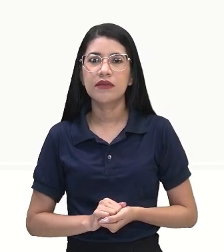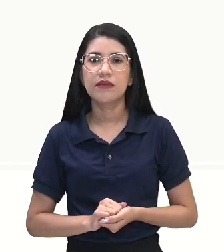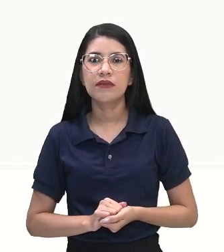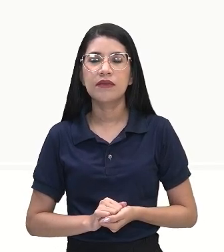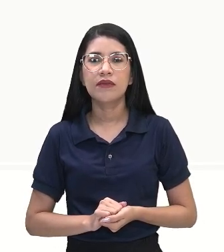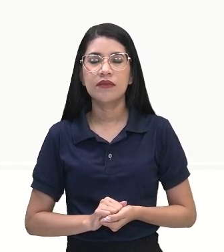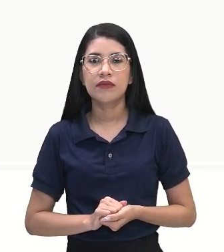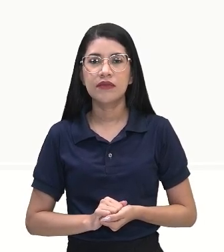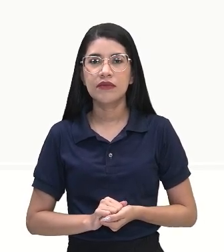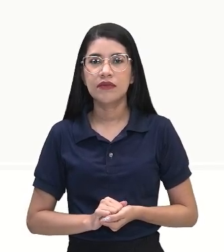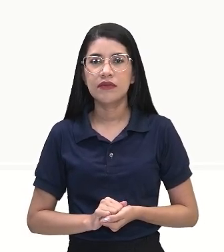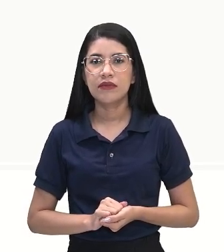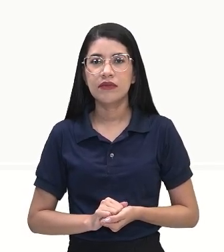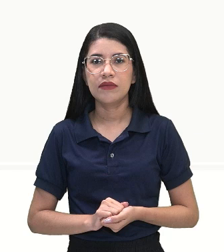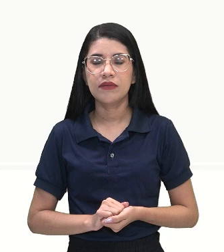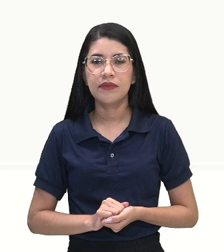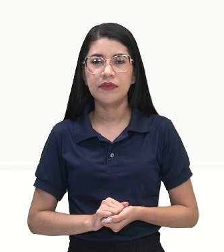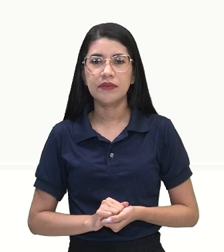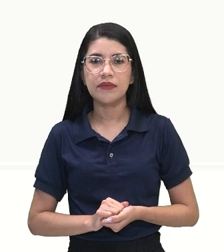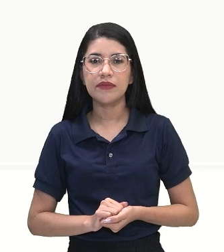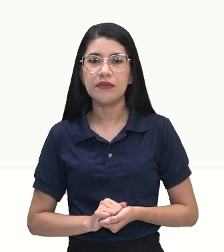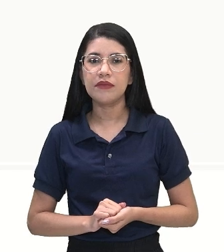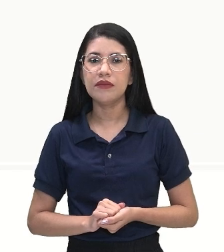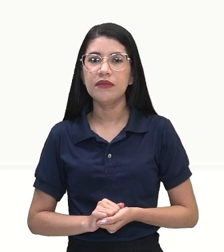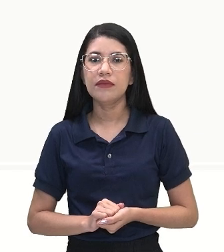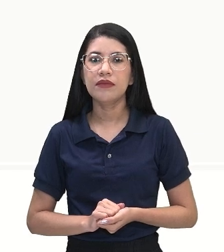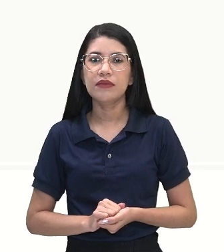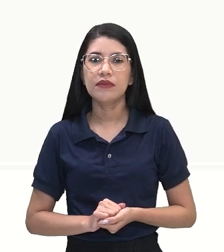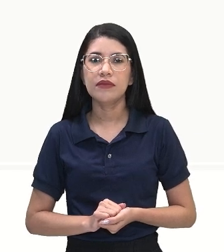sucessão de números